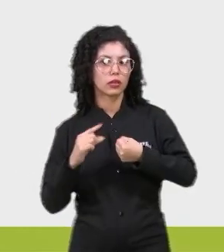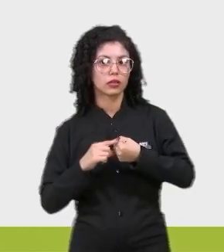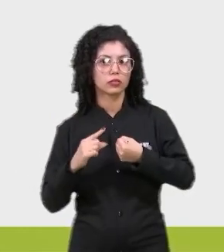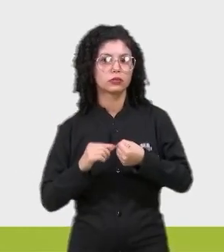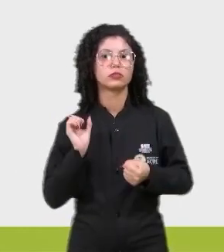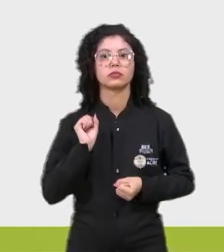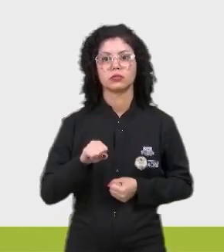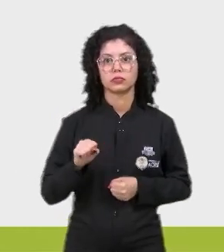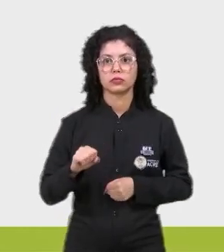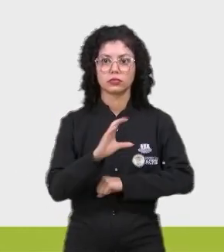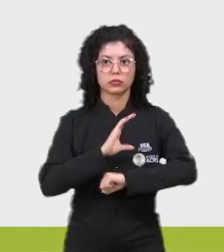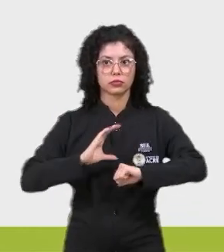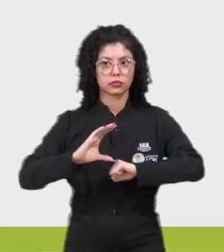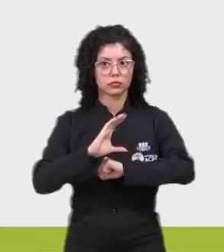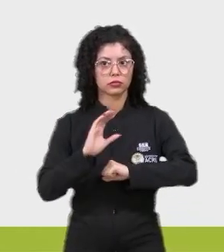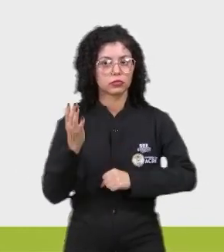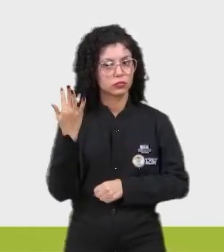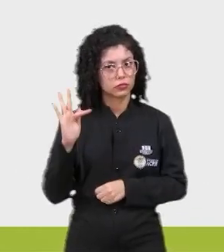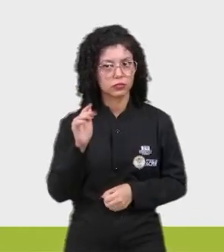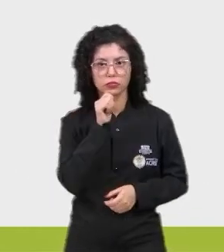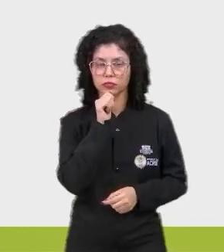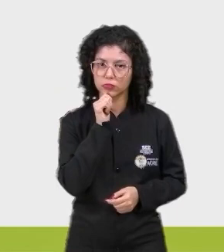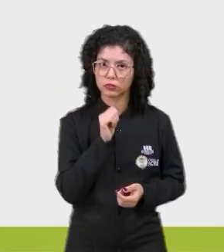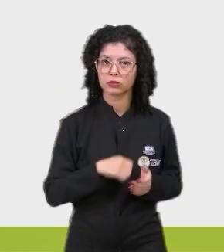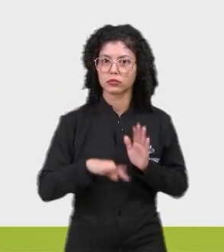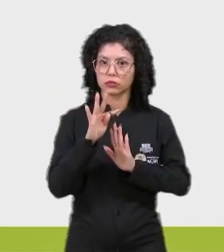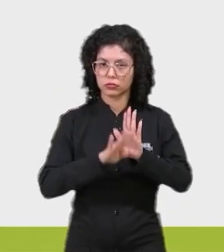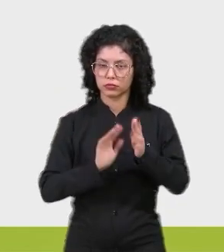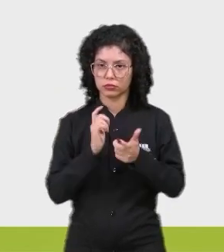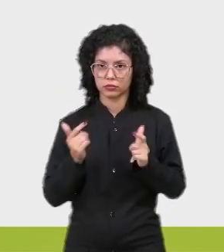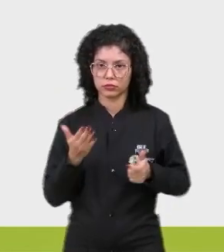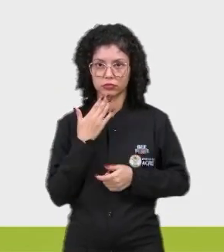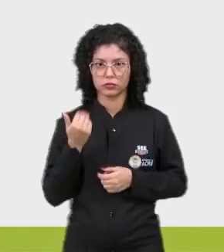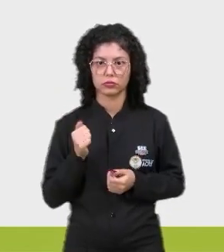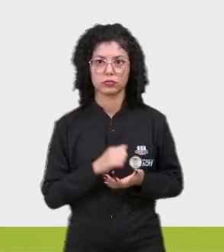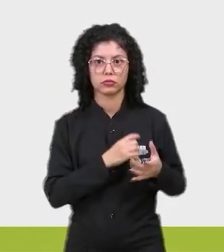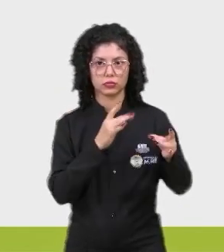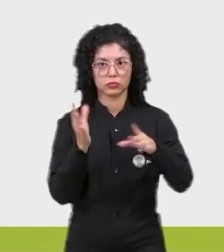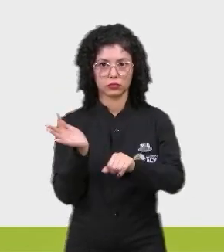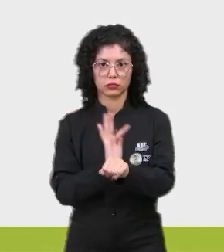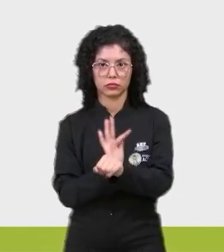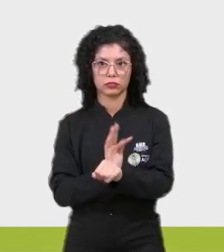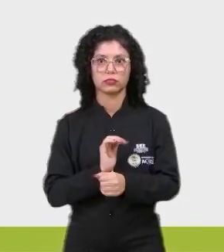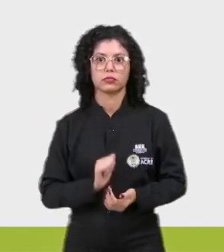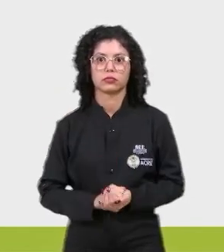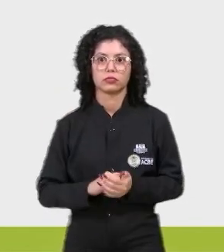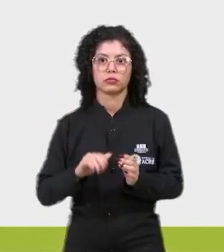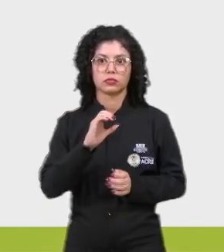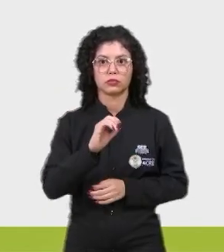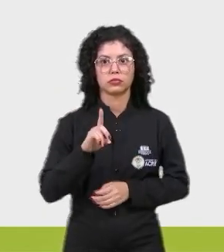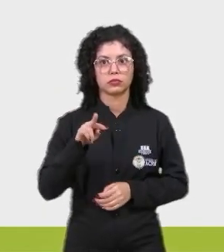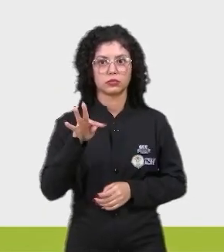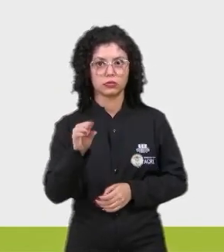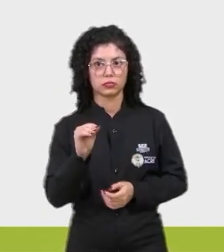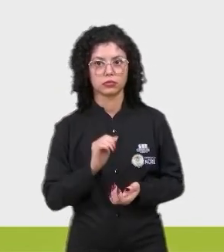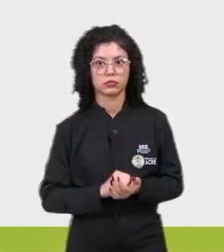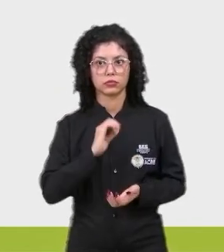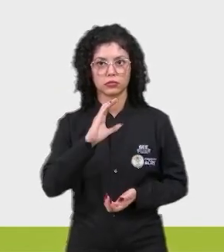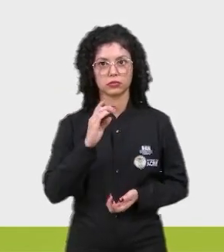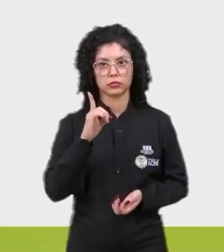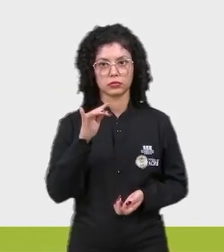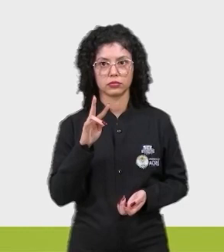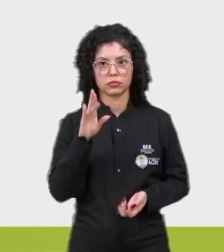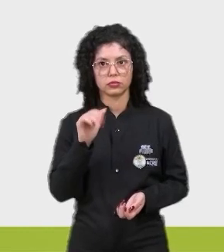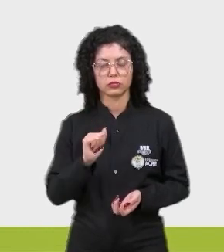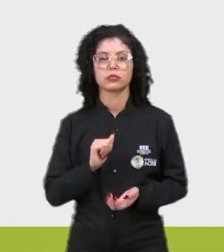traz sim uma consistência para o seu texto. Dica de filme, professora: O Alto da Compadecida,